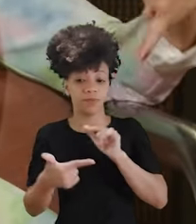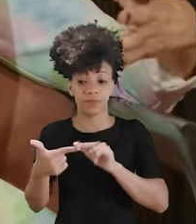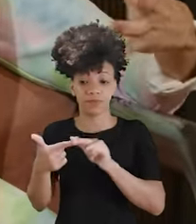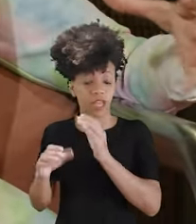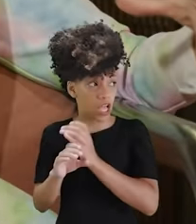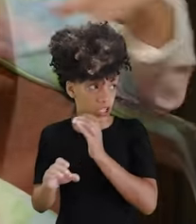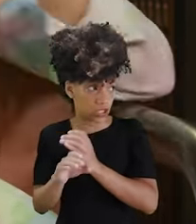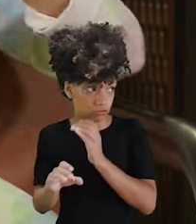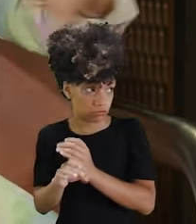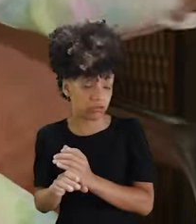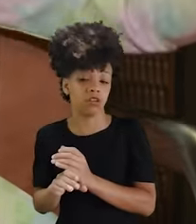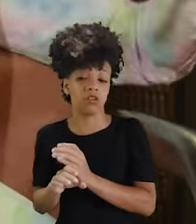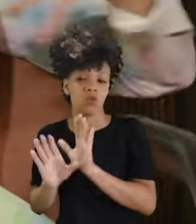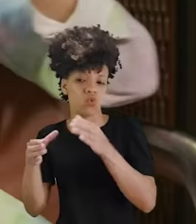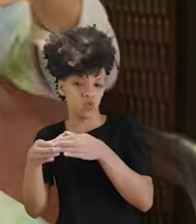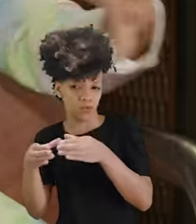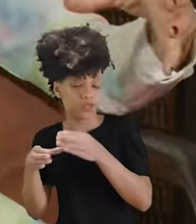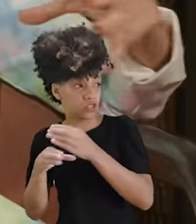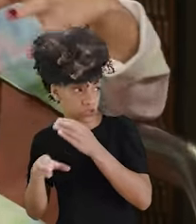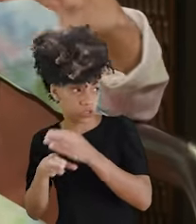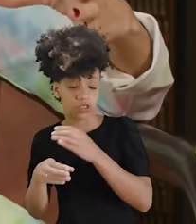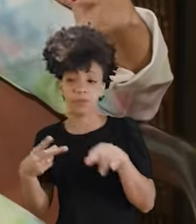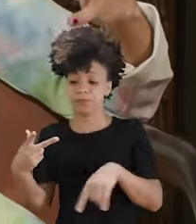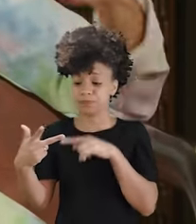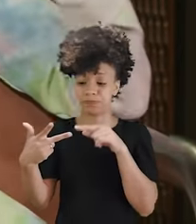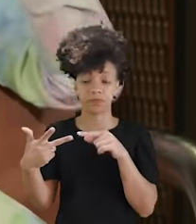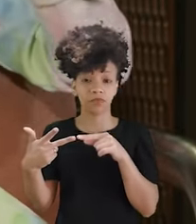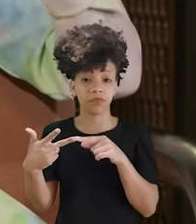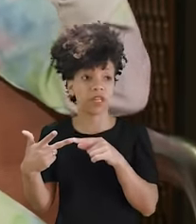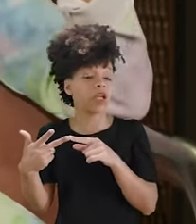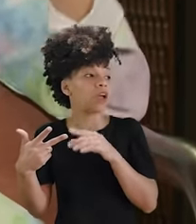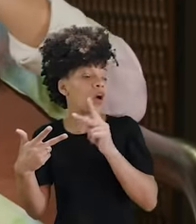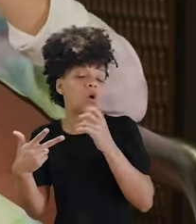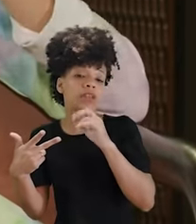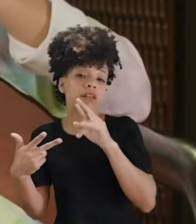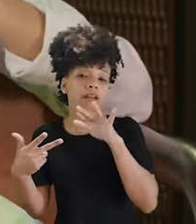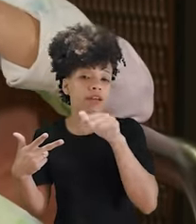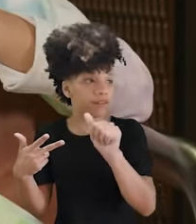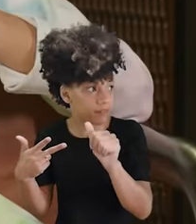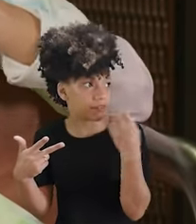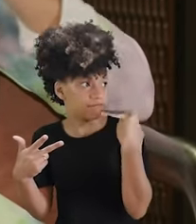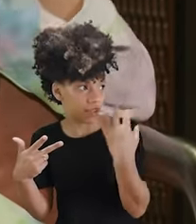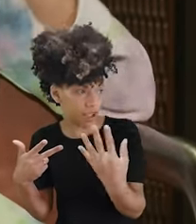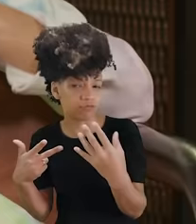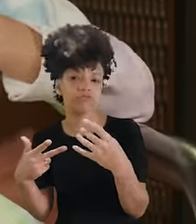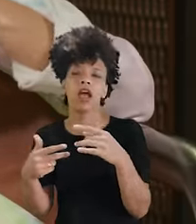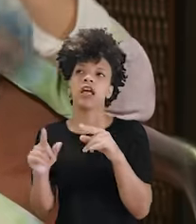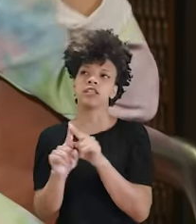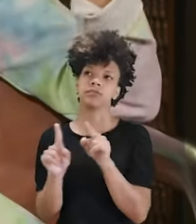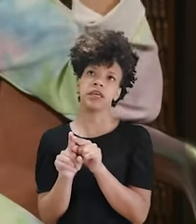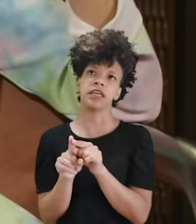manejam o mesmo a engenharia departamento de Engenharia e hotelaria que está envolvido